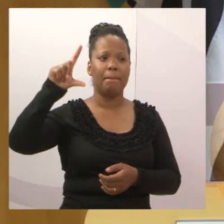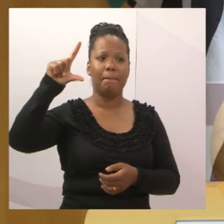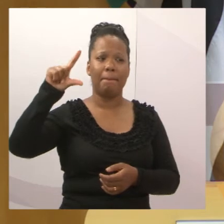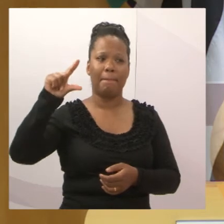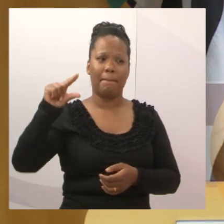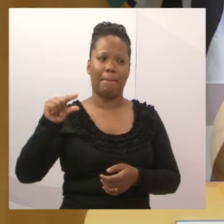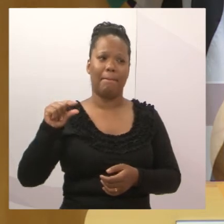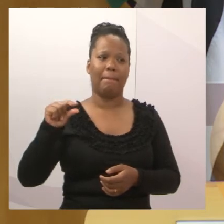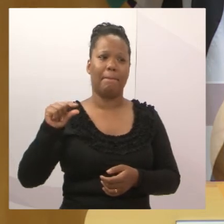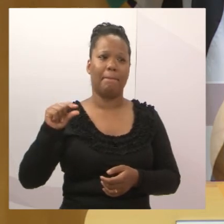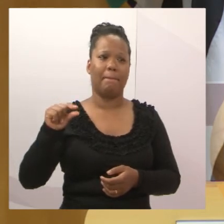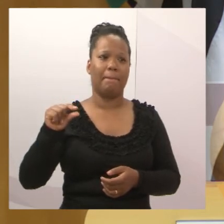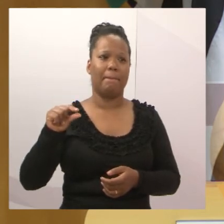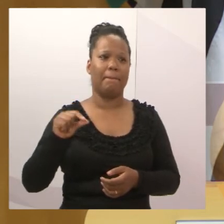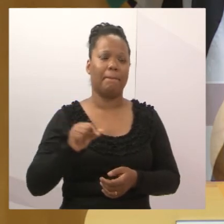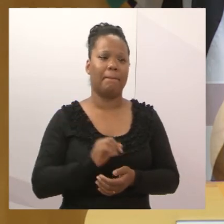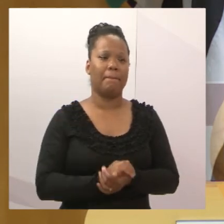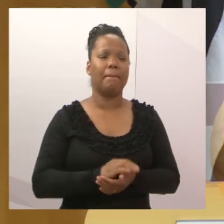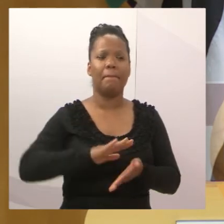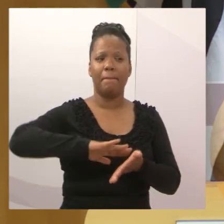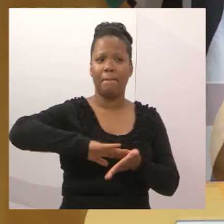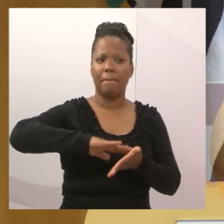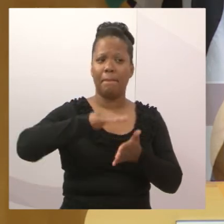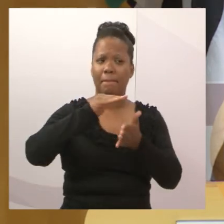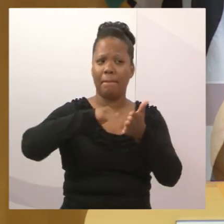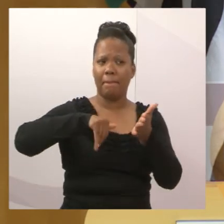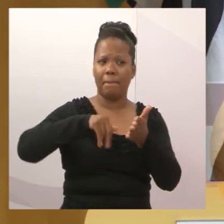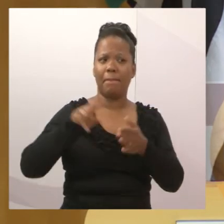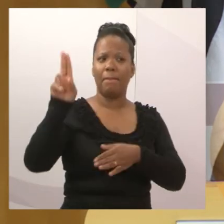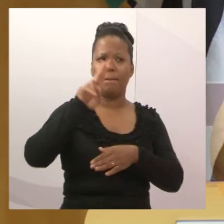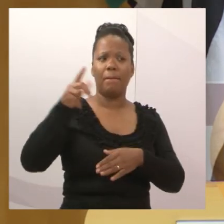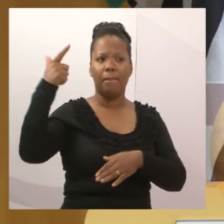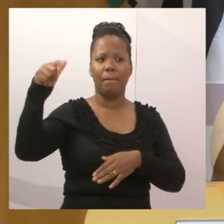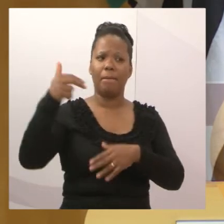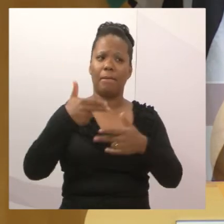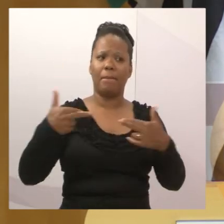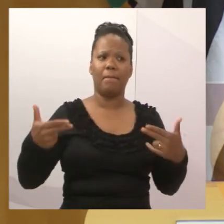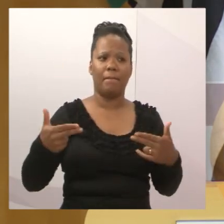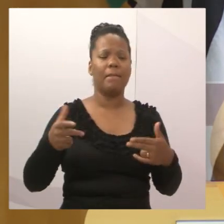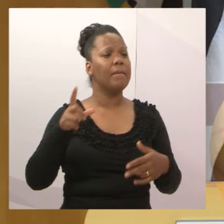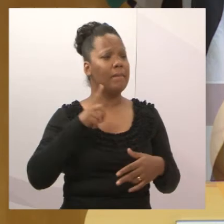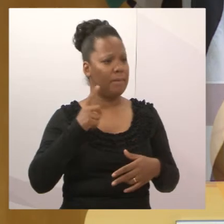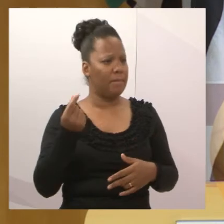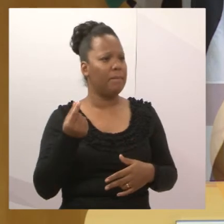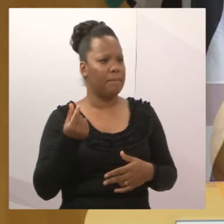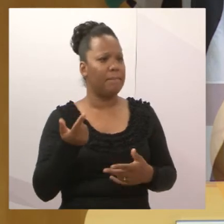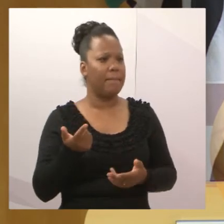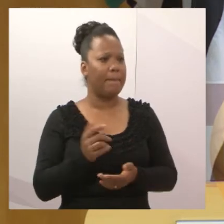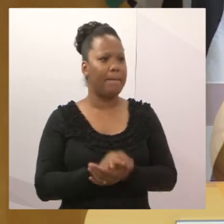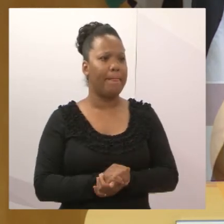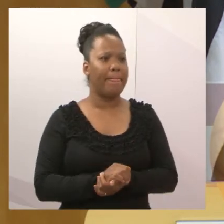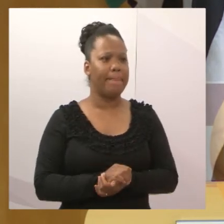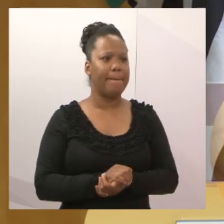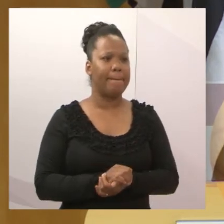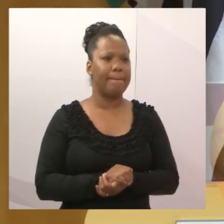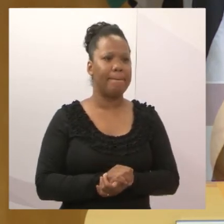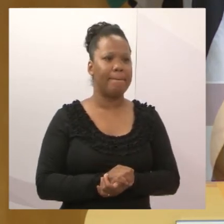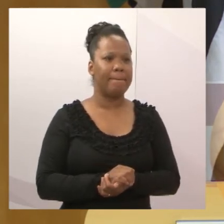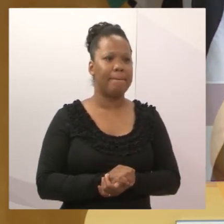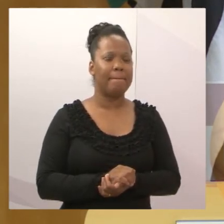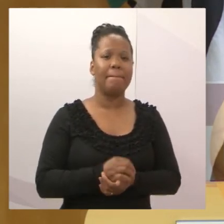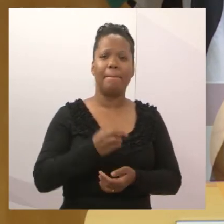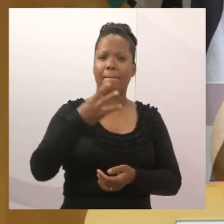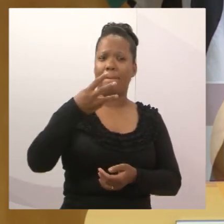Tá? Por que menos 30 milhões? Porque colocou em outro lugar aqui. Porque dinheiro tem. Aí você vê, caiu